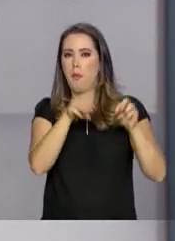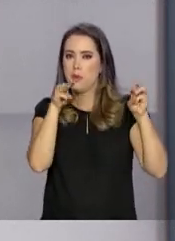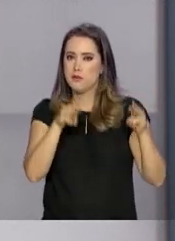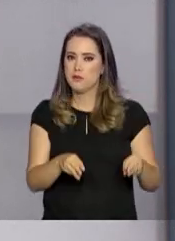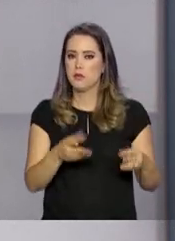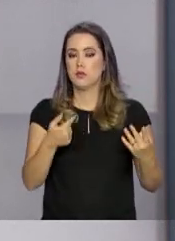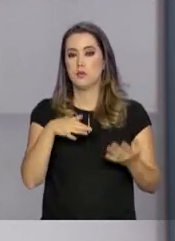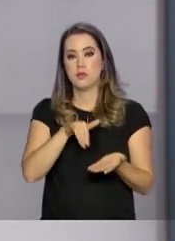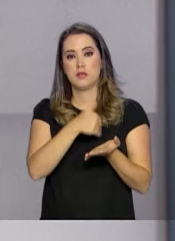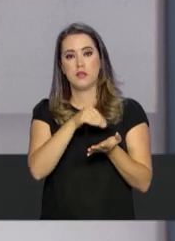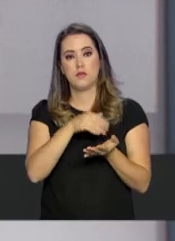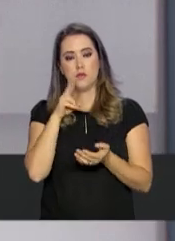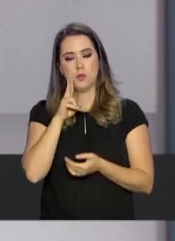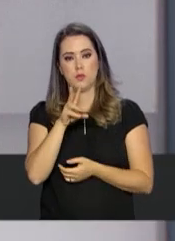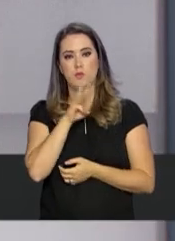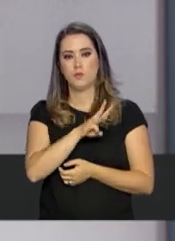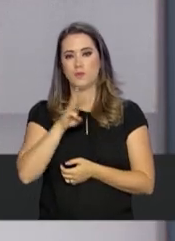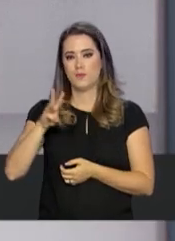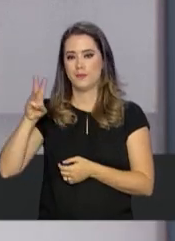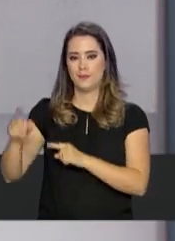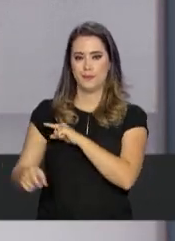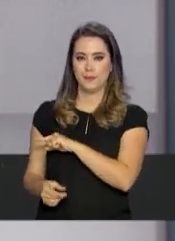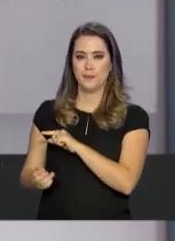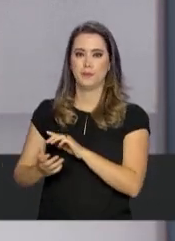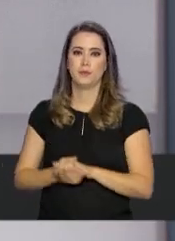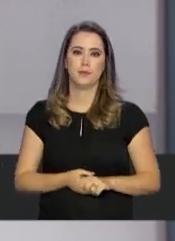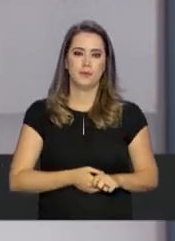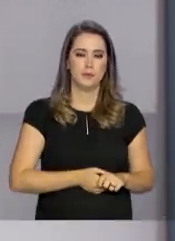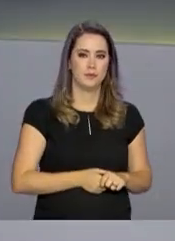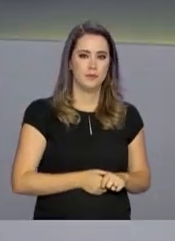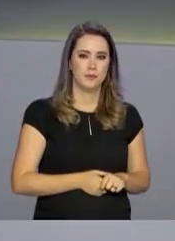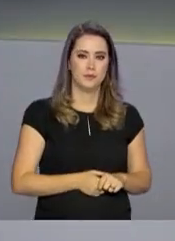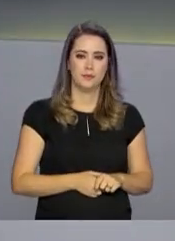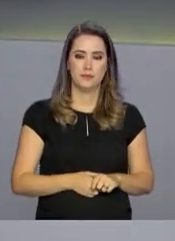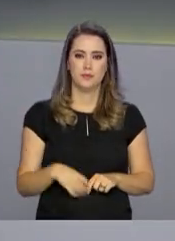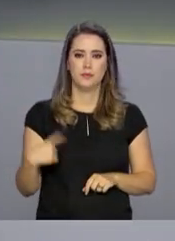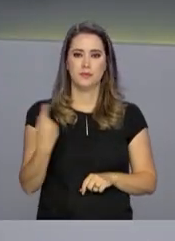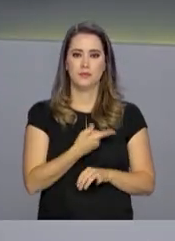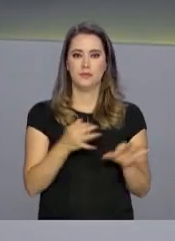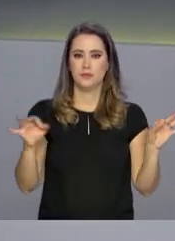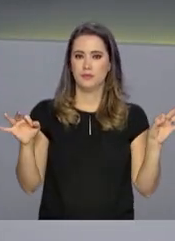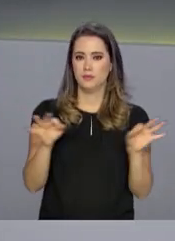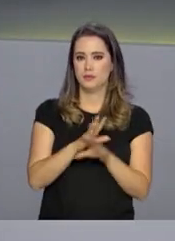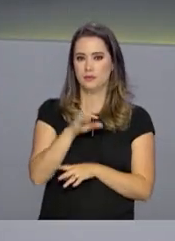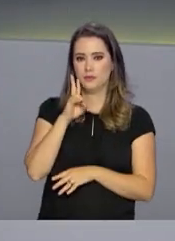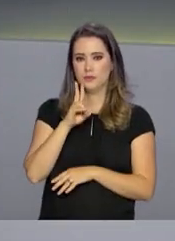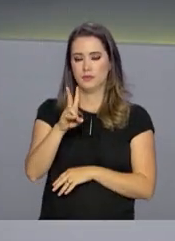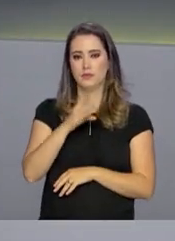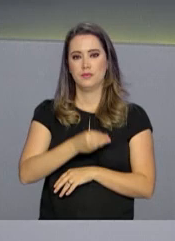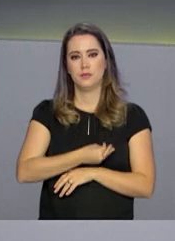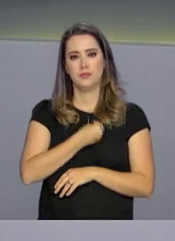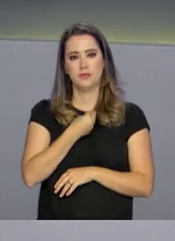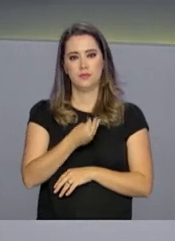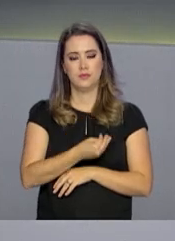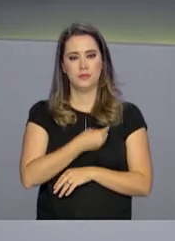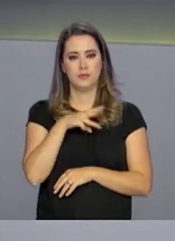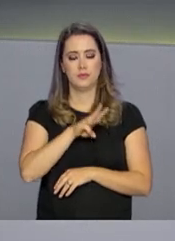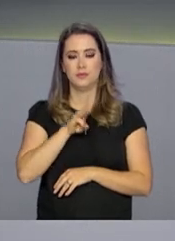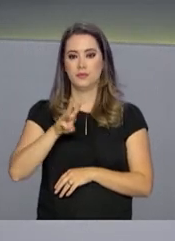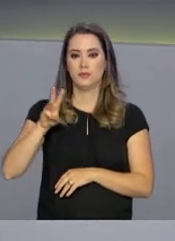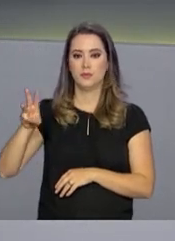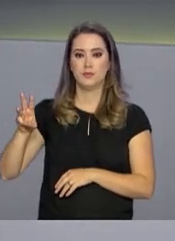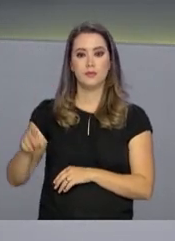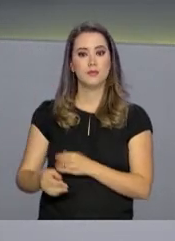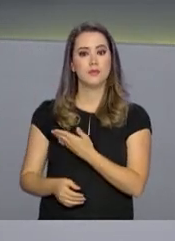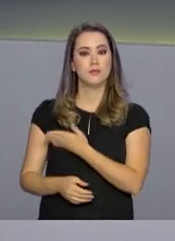para se inscrever basta acessar a página do evento nós ficamos por aqui você acompanha a programação ao vivo pelo